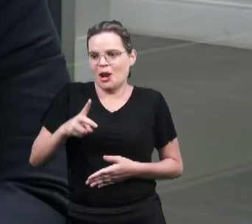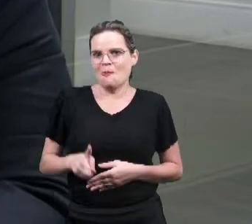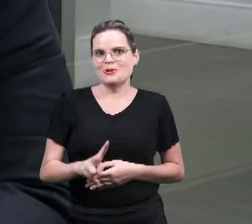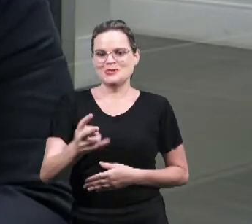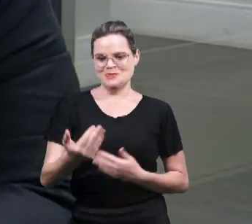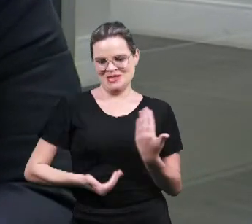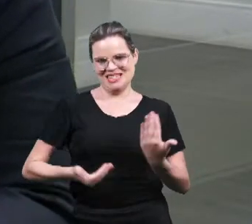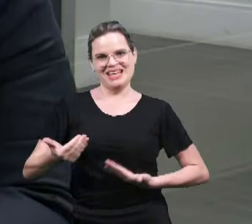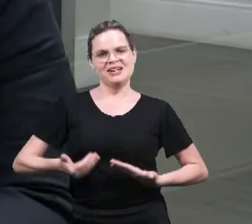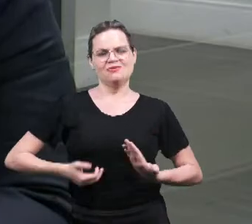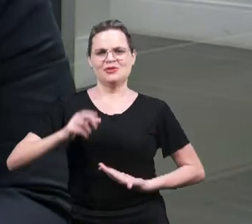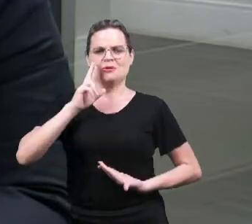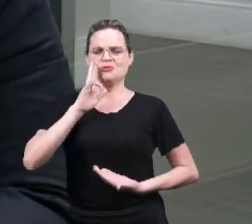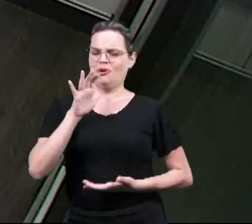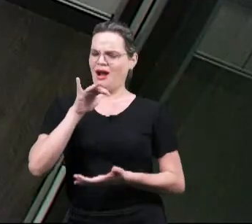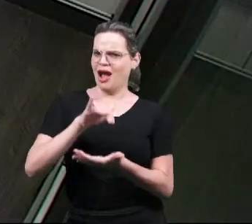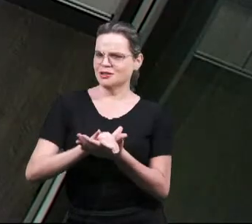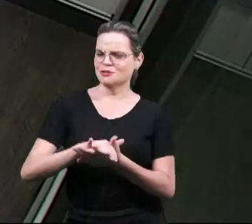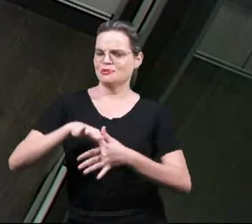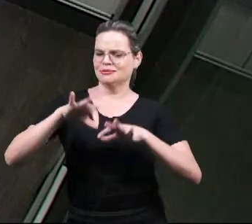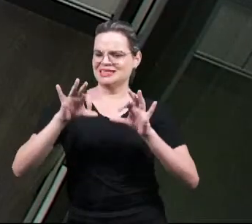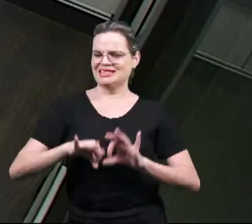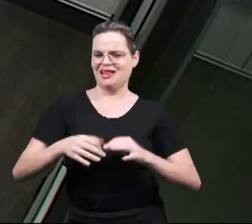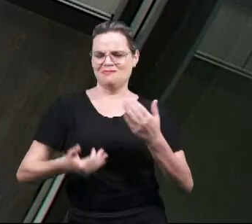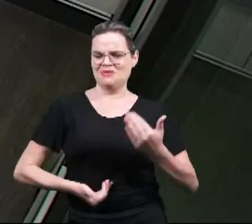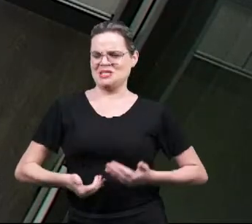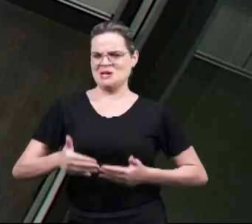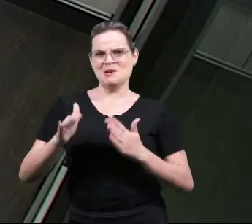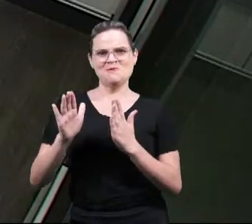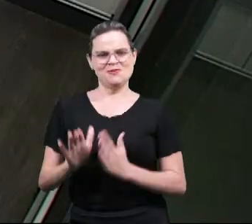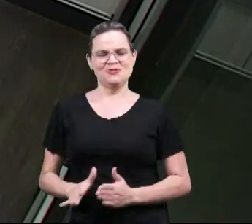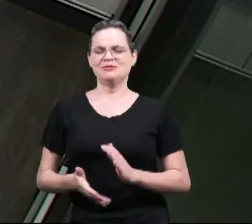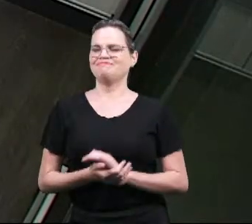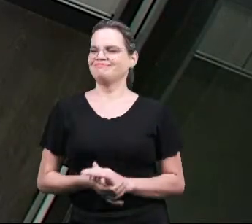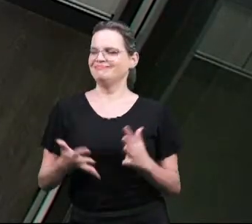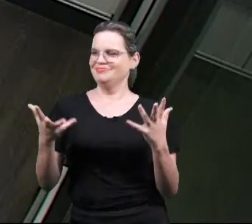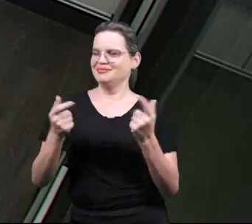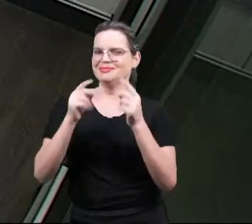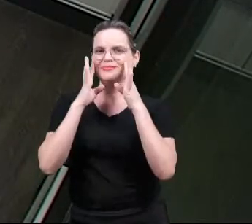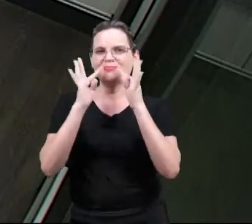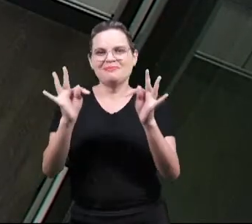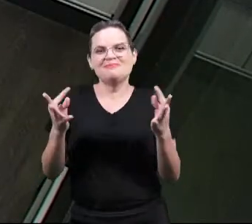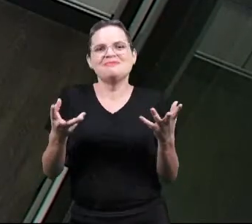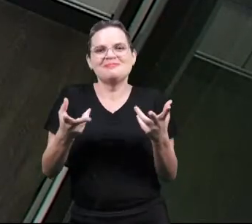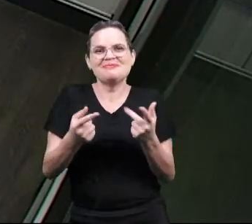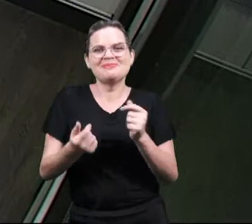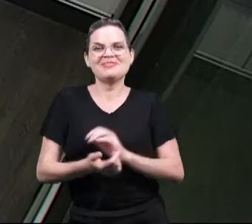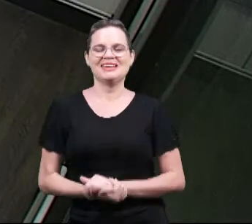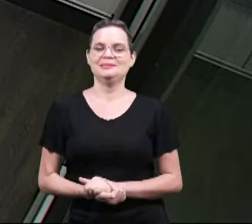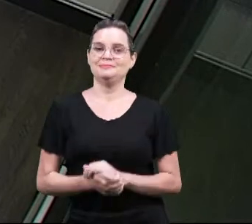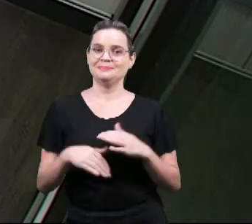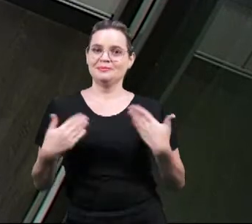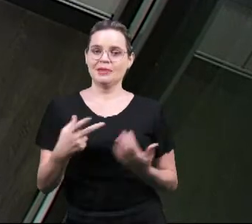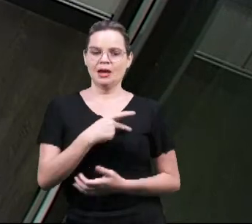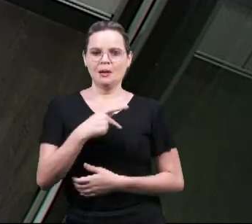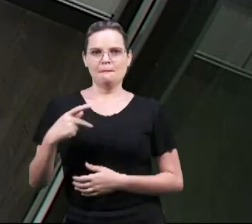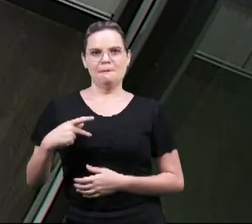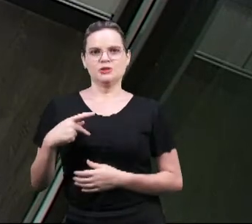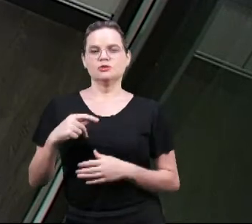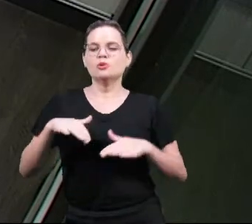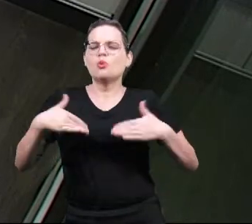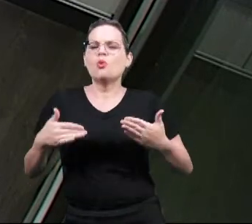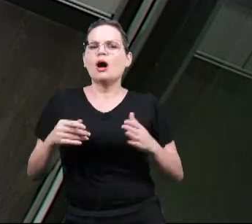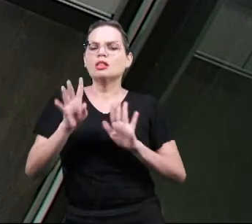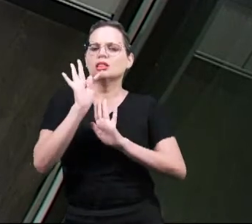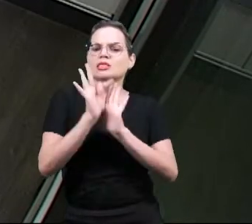Senhor, casada, glória né? a Deus. Serva. Que testemunho tremendo, louvado seja o nome do Senhor. Pastor Serlon, qual será o texto?